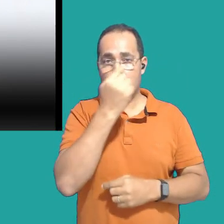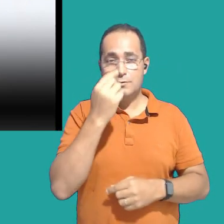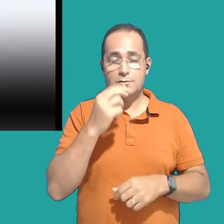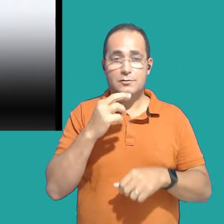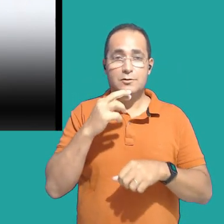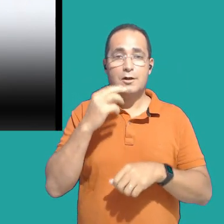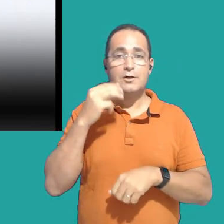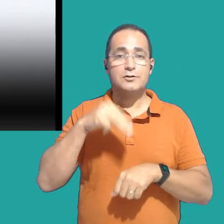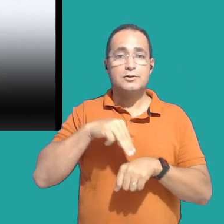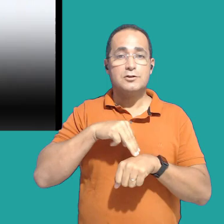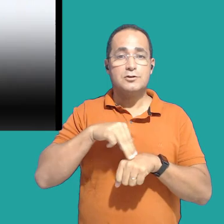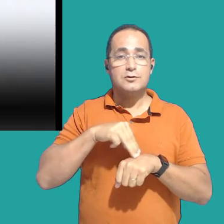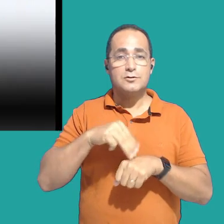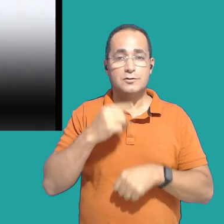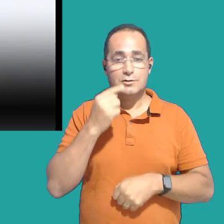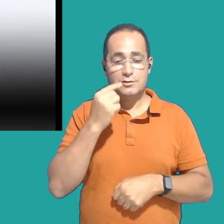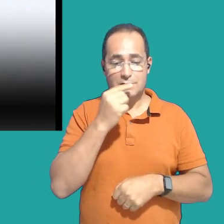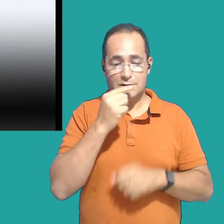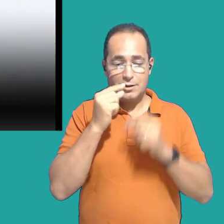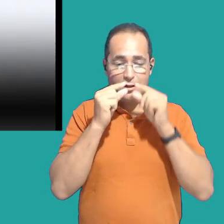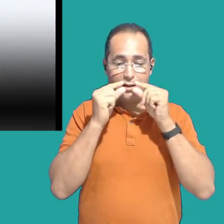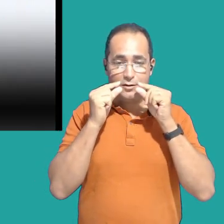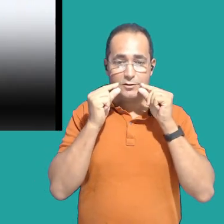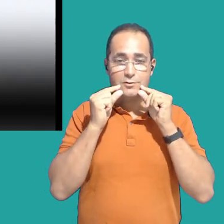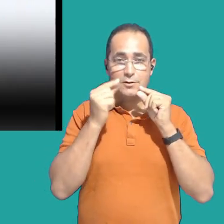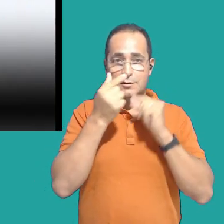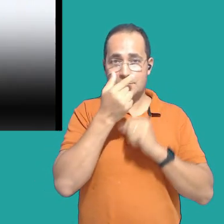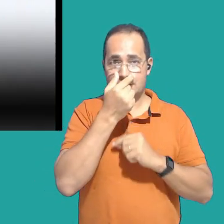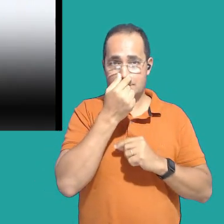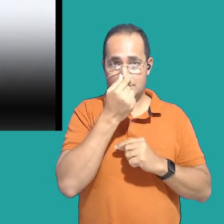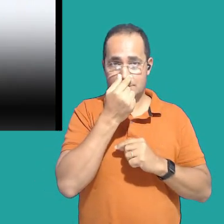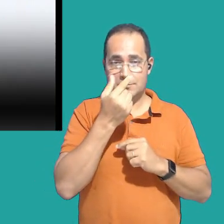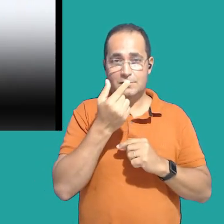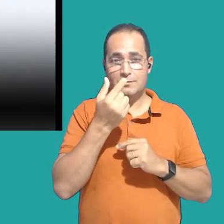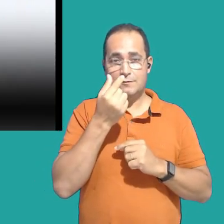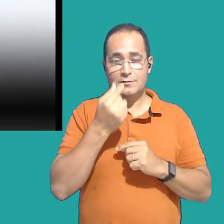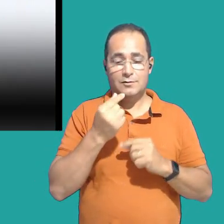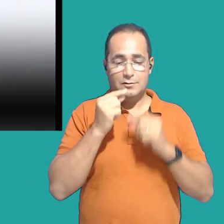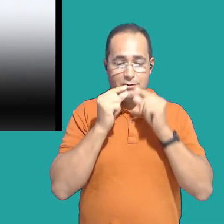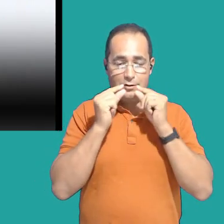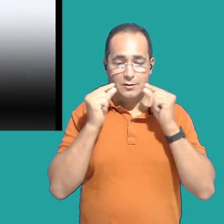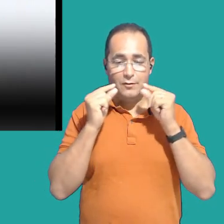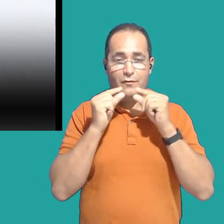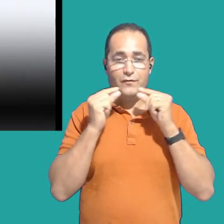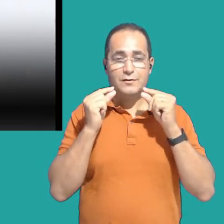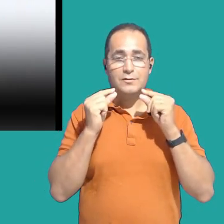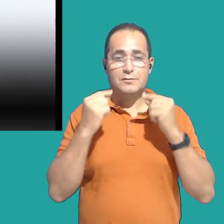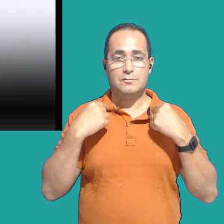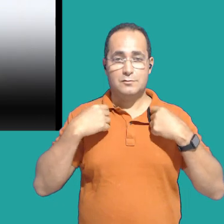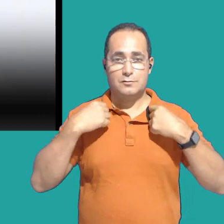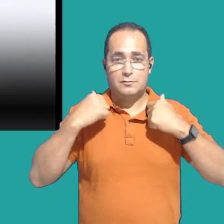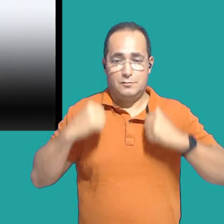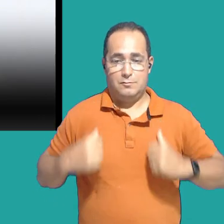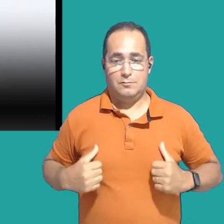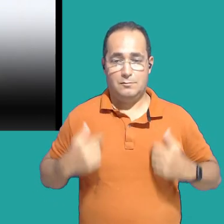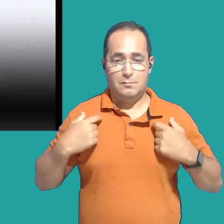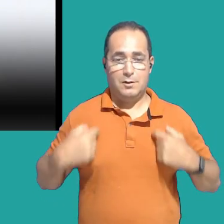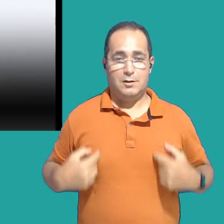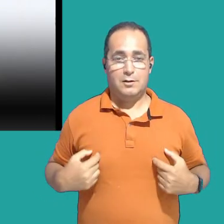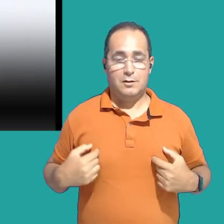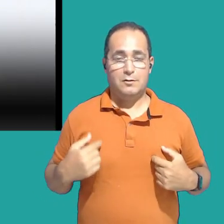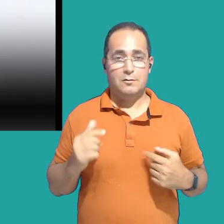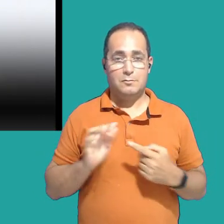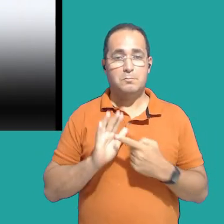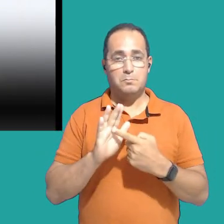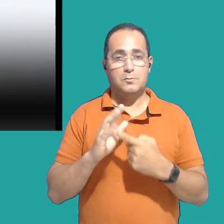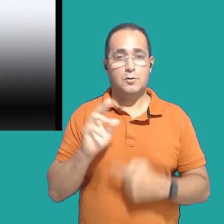olhos castanhos, meu nariz é achatado, meus lábios são finos. Eu estou usando um macacão, apesar de não mostrar